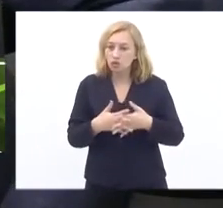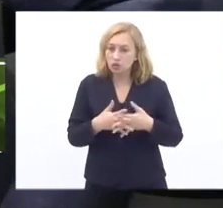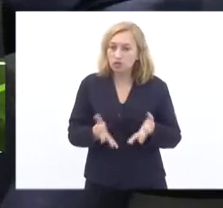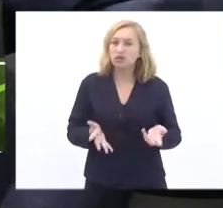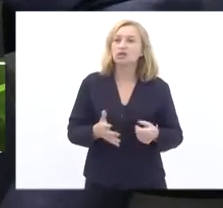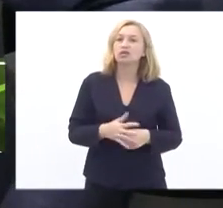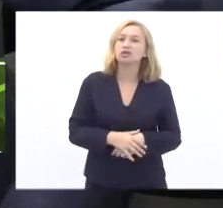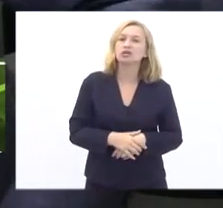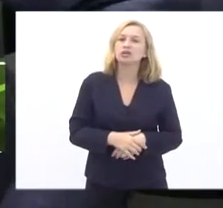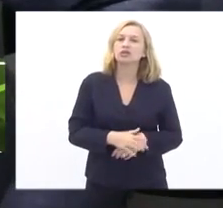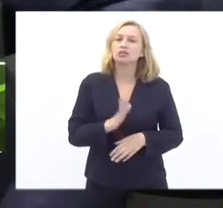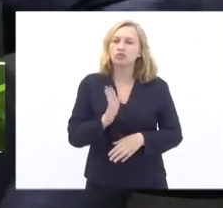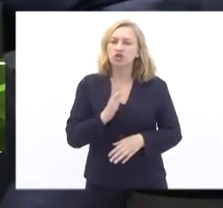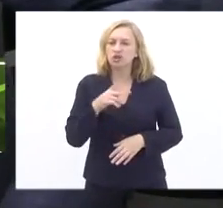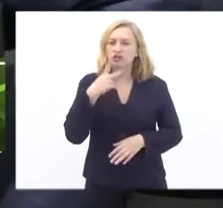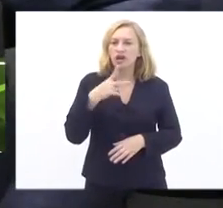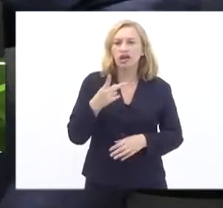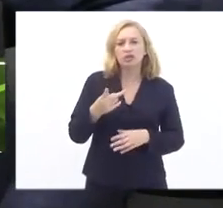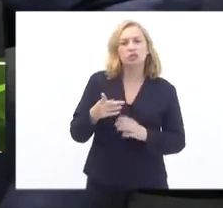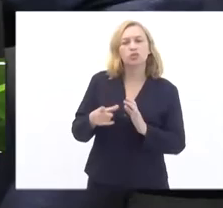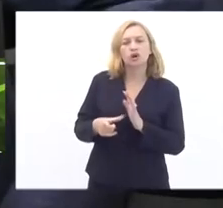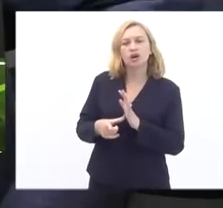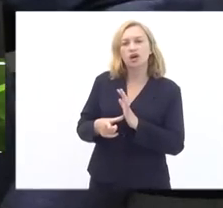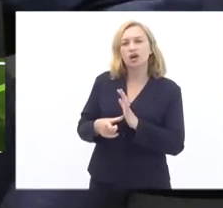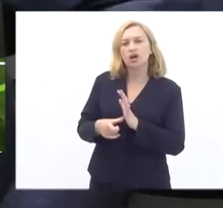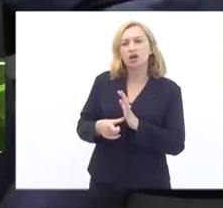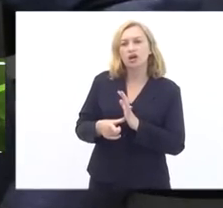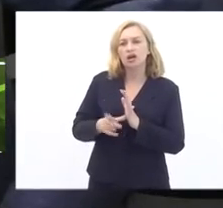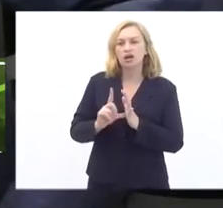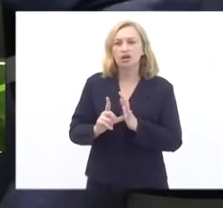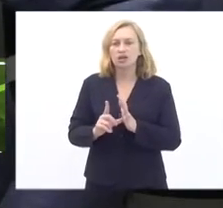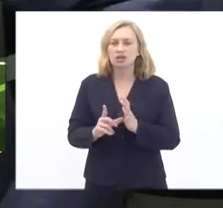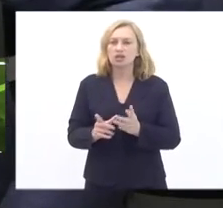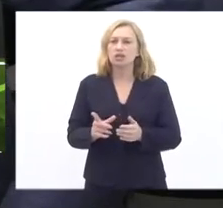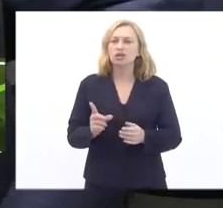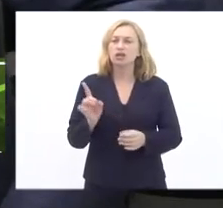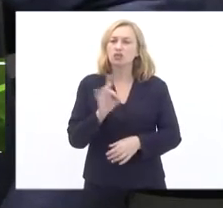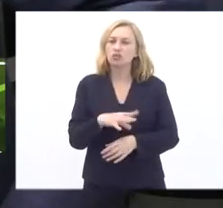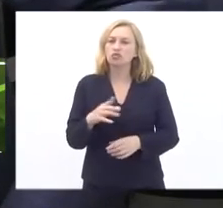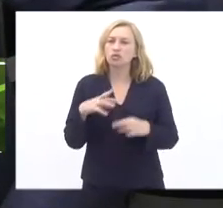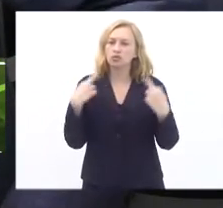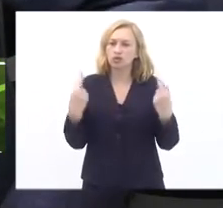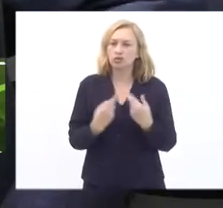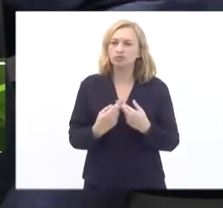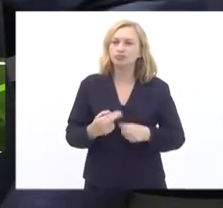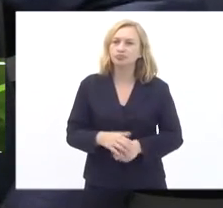inédita, né, como já dito anteriormente, na última reunião,